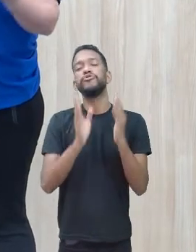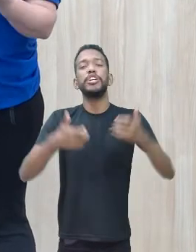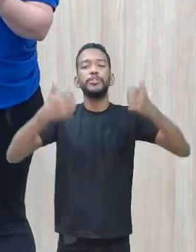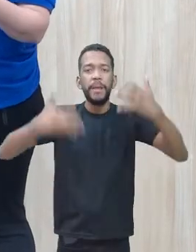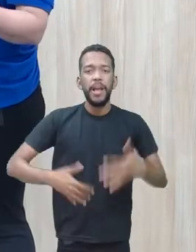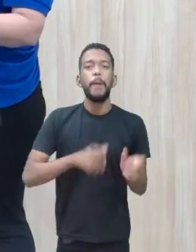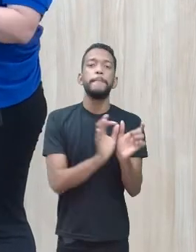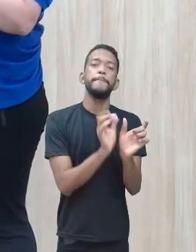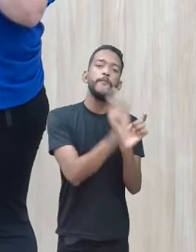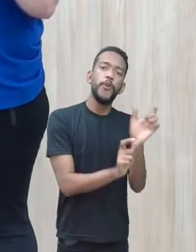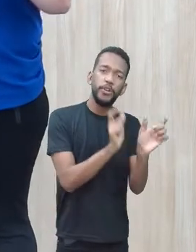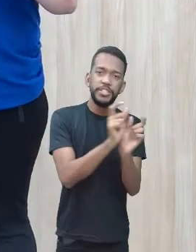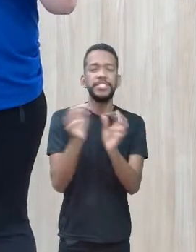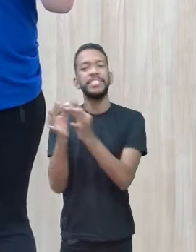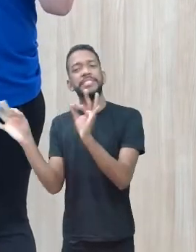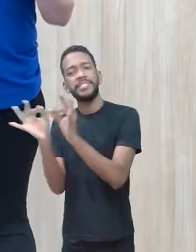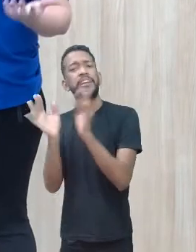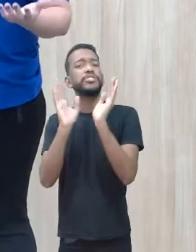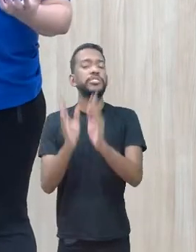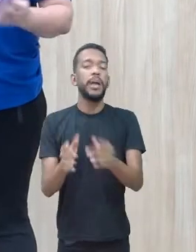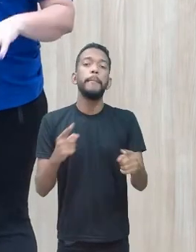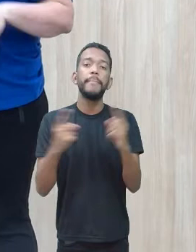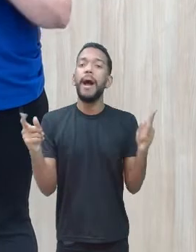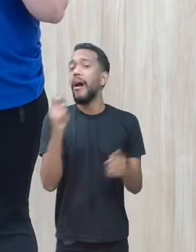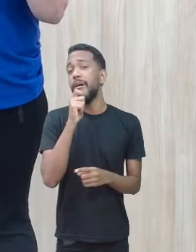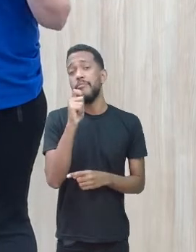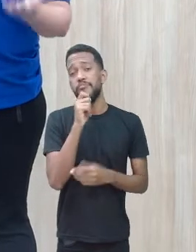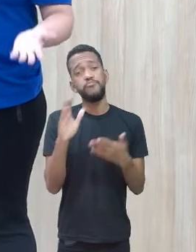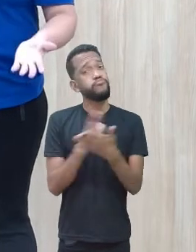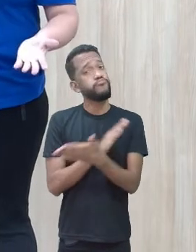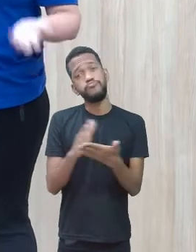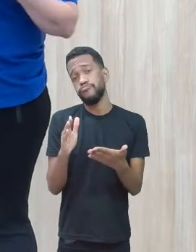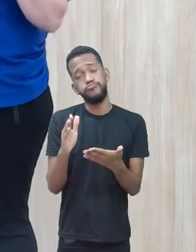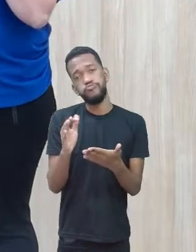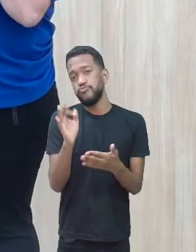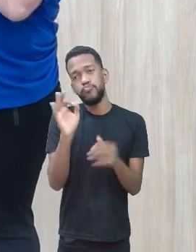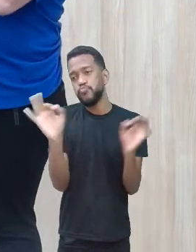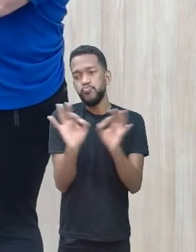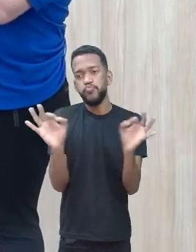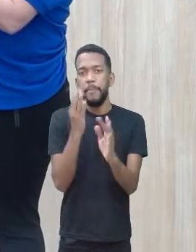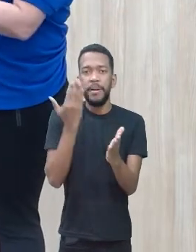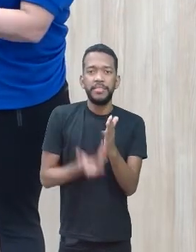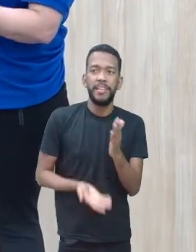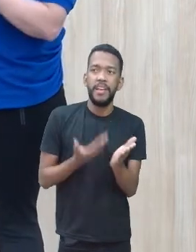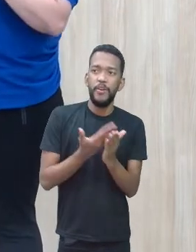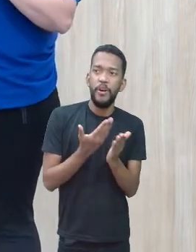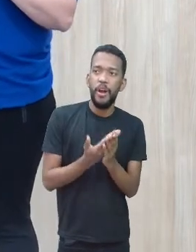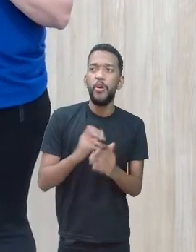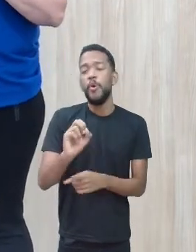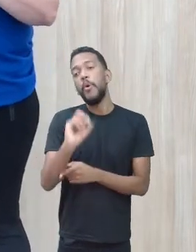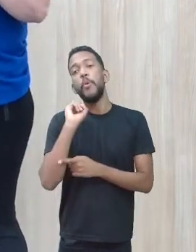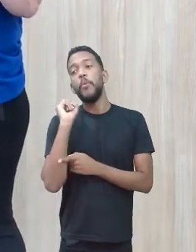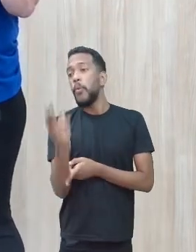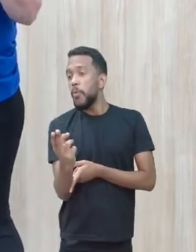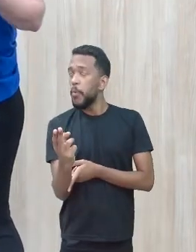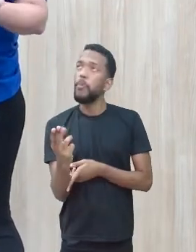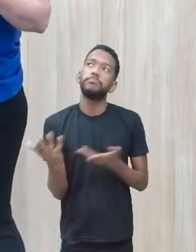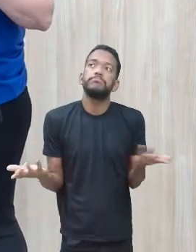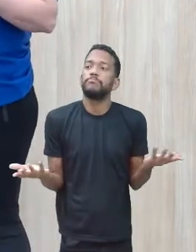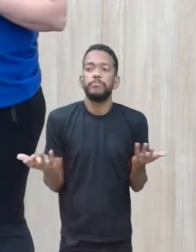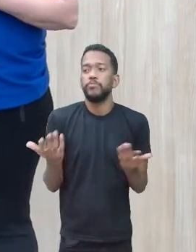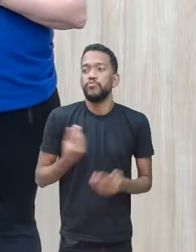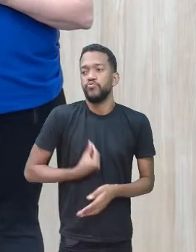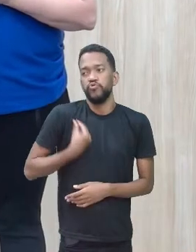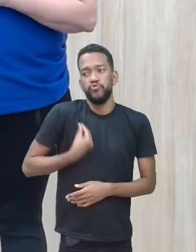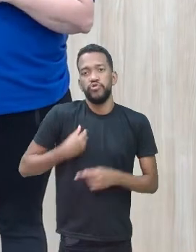é sintaxe, e tem aqueles que ainda não ouviram, de repente perderam a aula, ou de repente não estava na sala